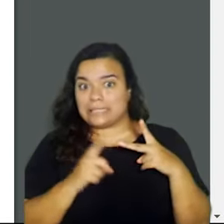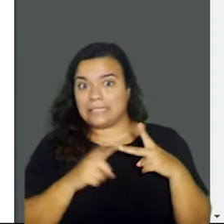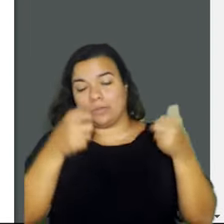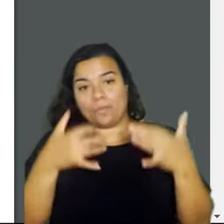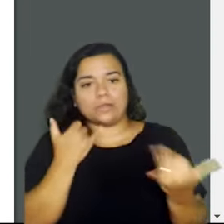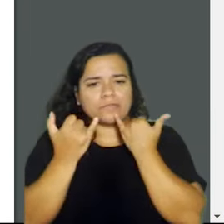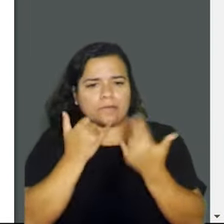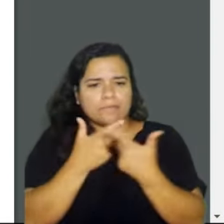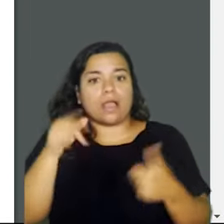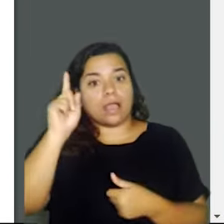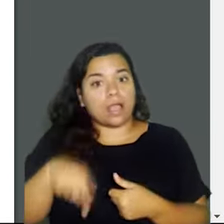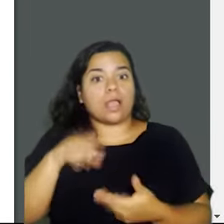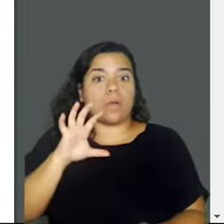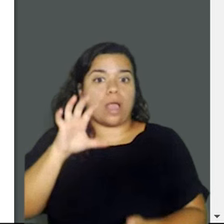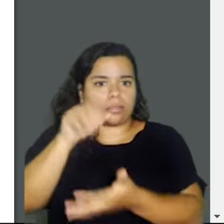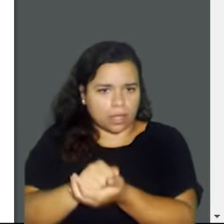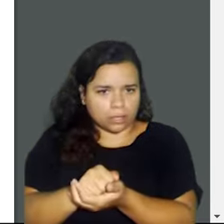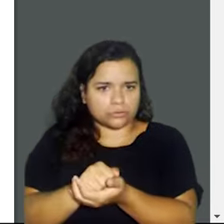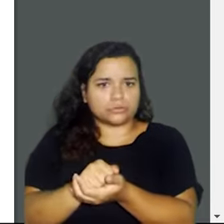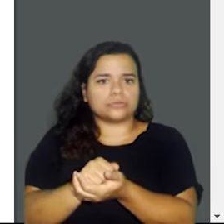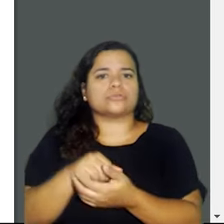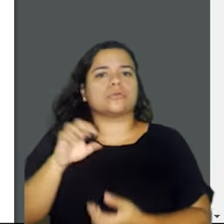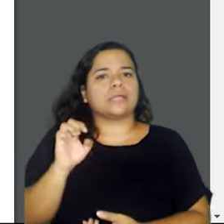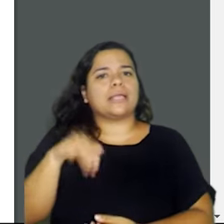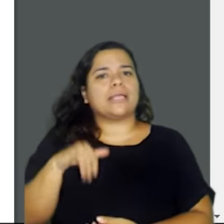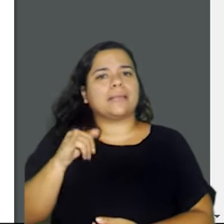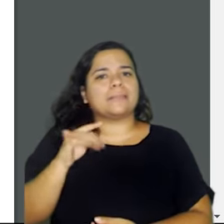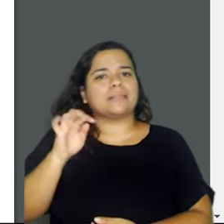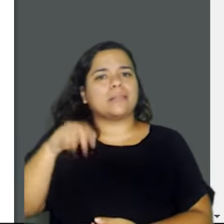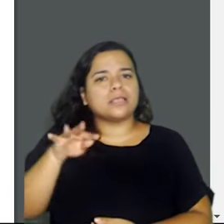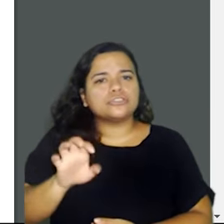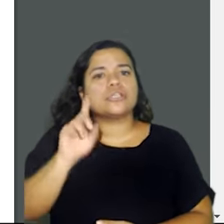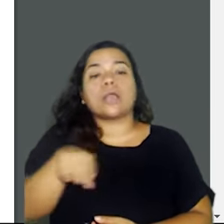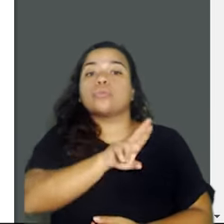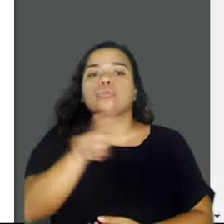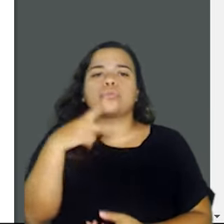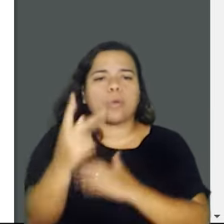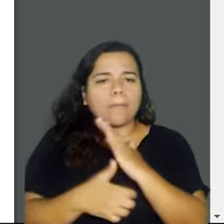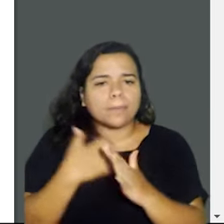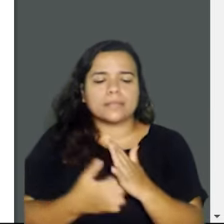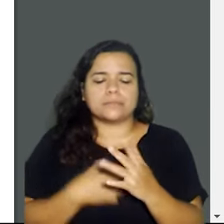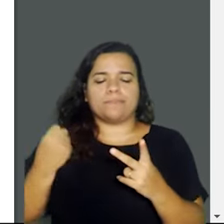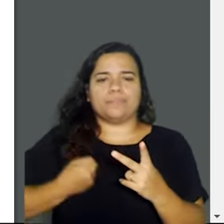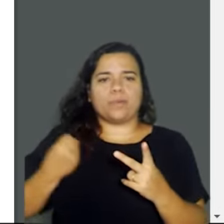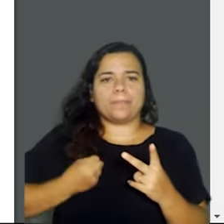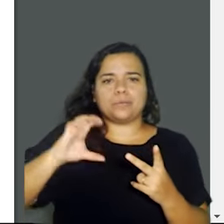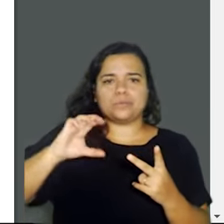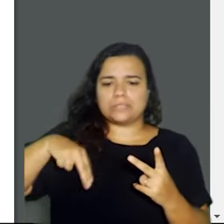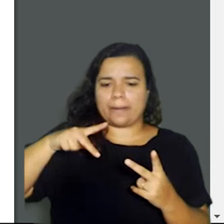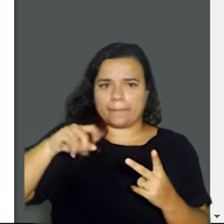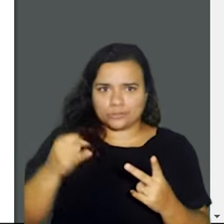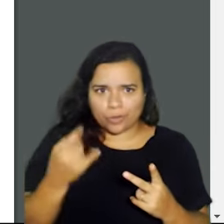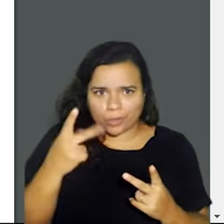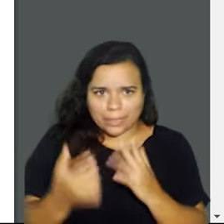após essas informações aqui é o cadastro do emitente então Aqui é onde você coloca o nome da tua empresa coloca o CNPJ da sua empresa